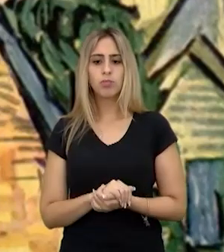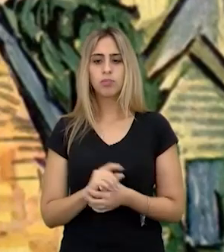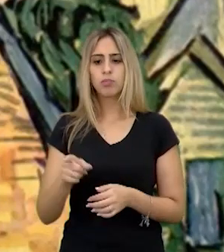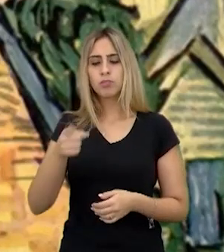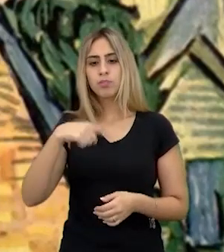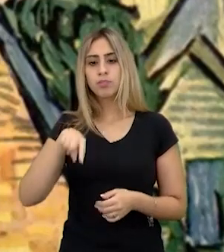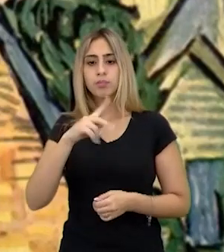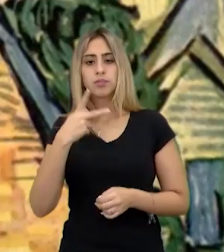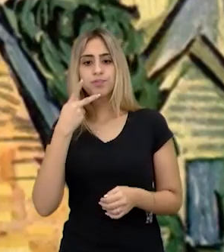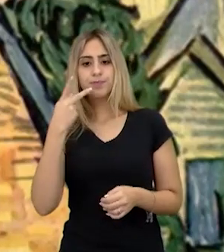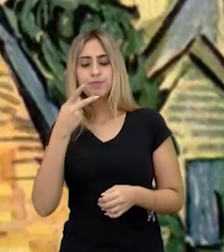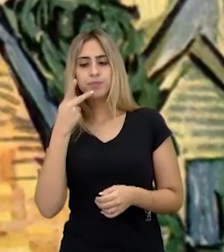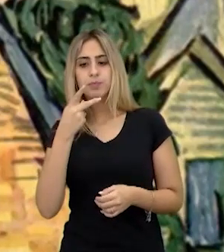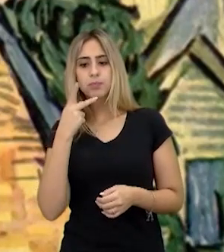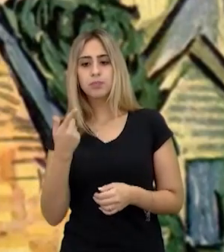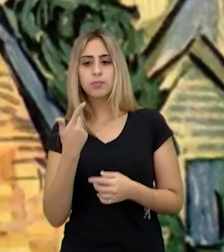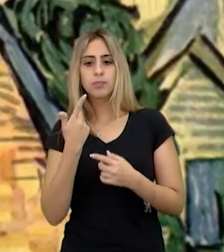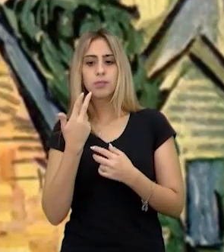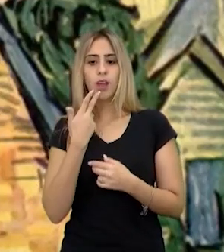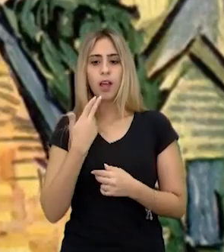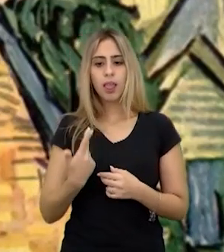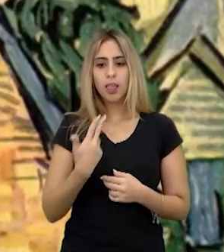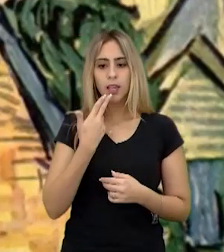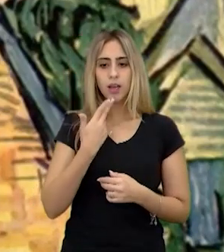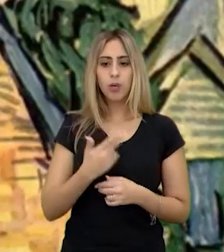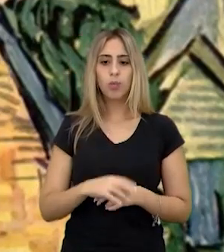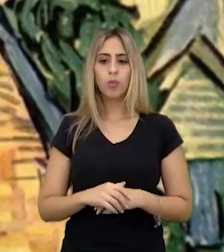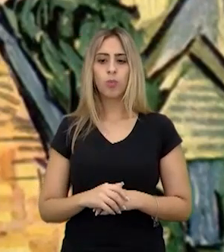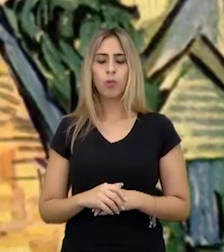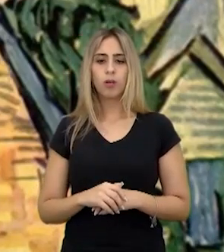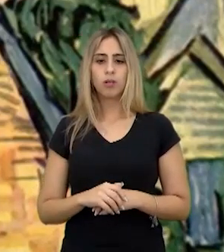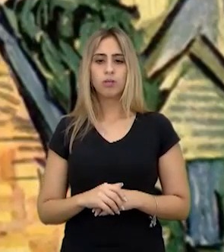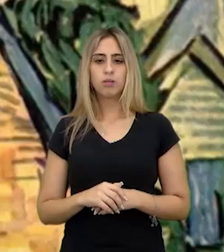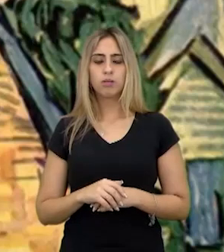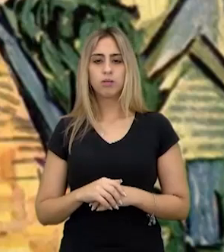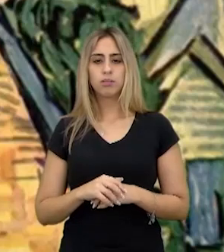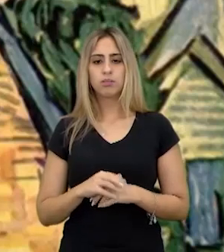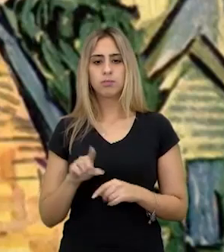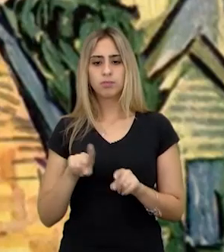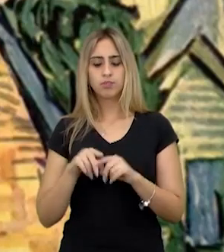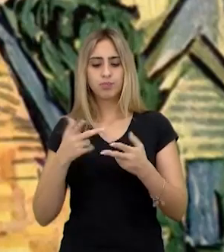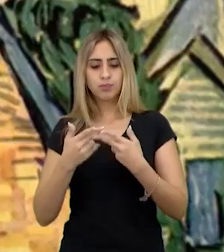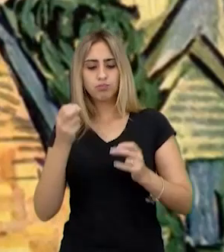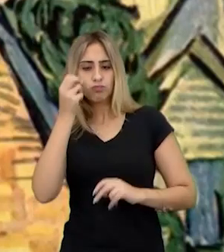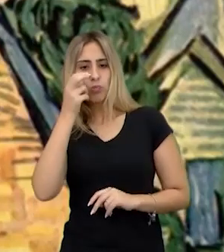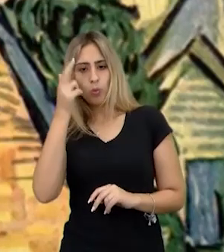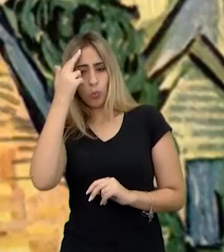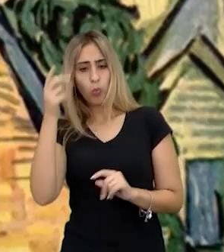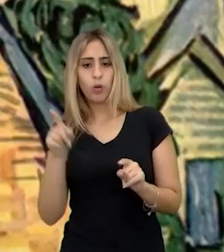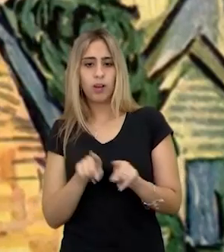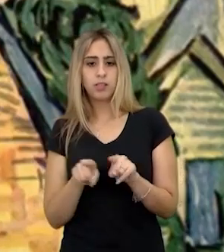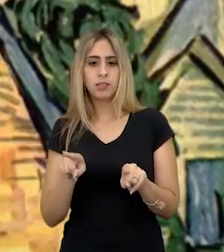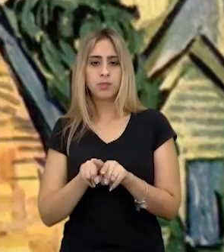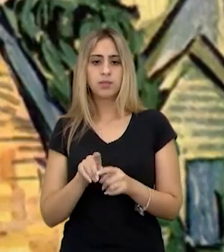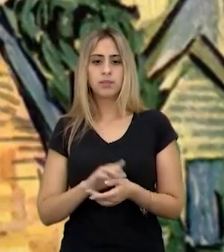extrapolam a língua, extrapolam até algumas divergências culturais,